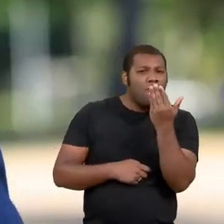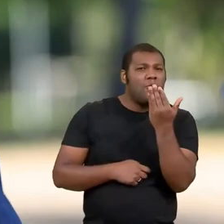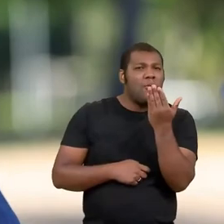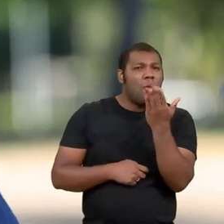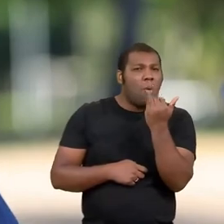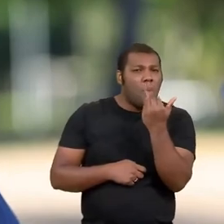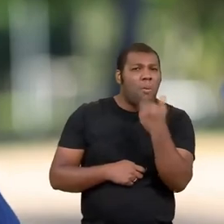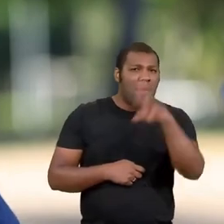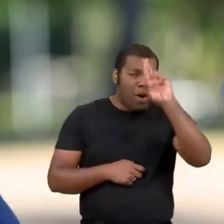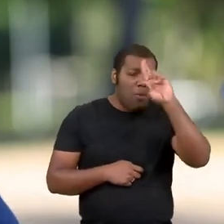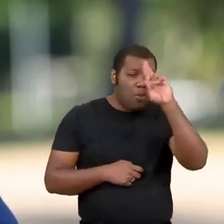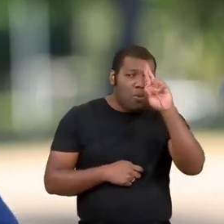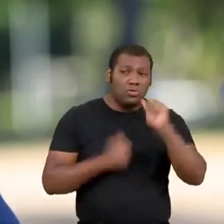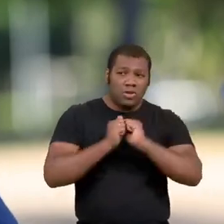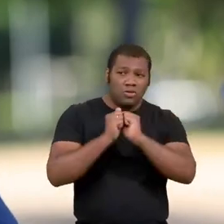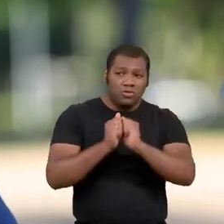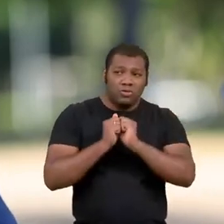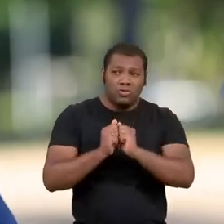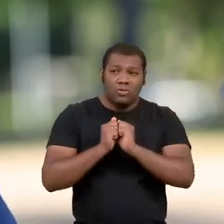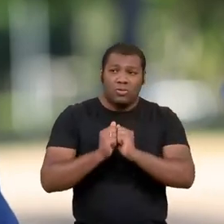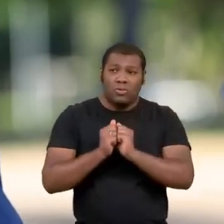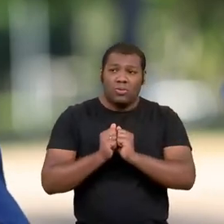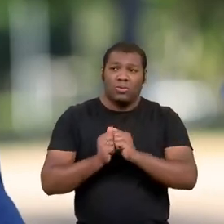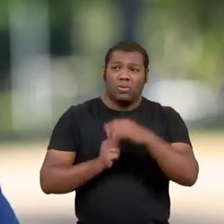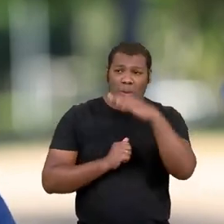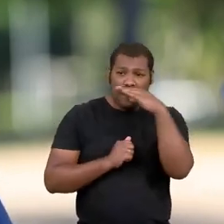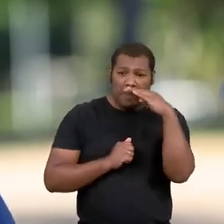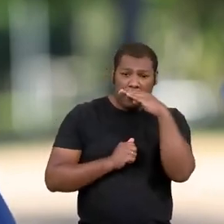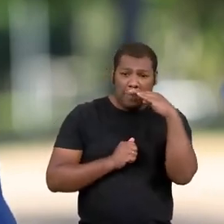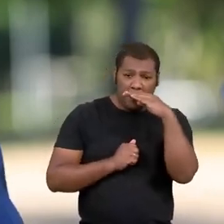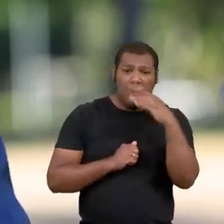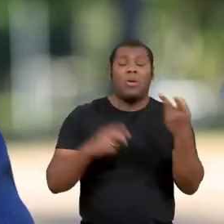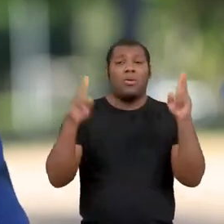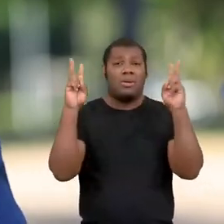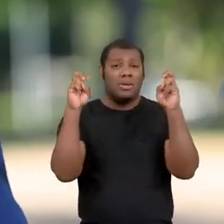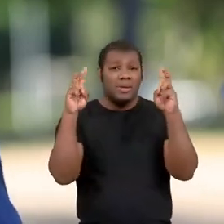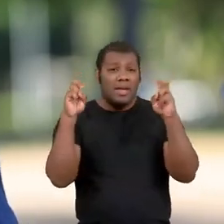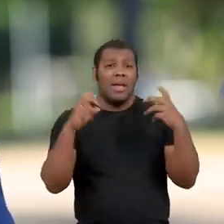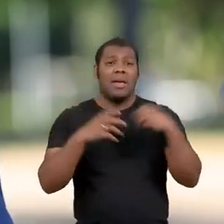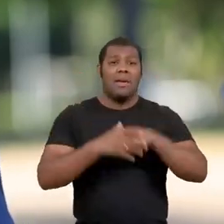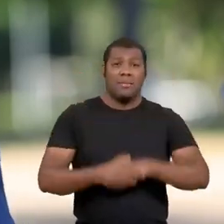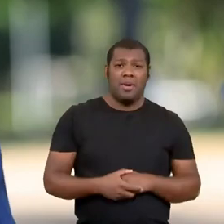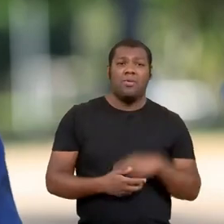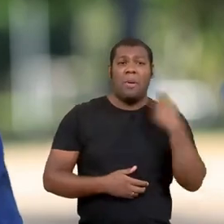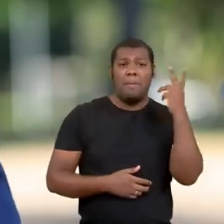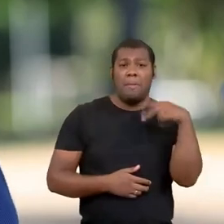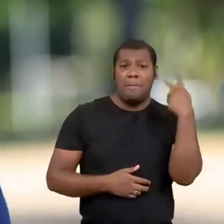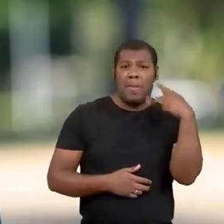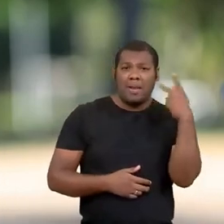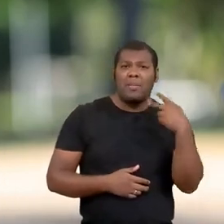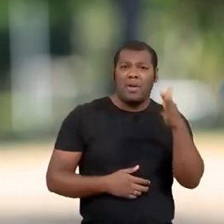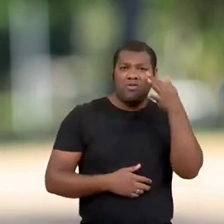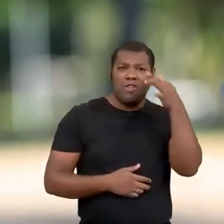a questão do Parlamento francês que aprovou endurecimento No acordo